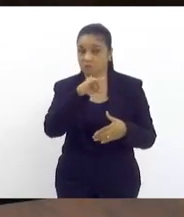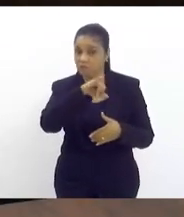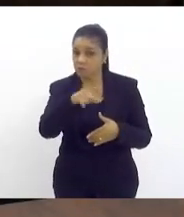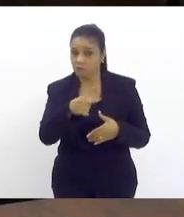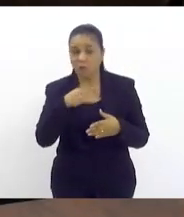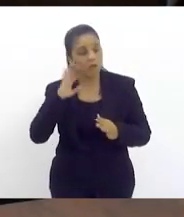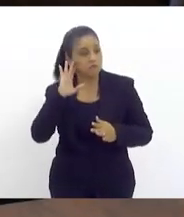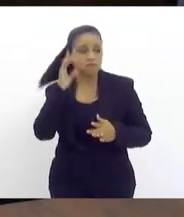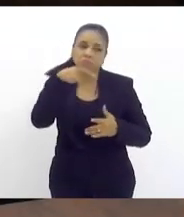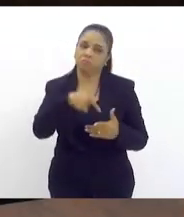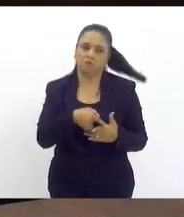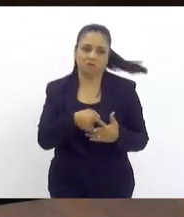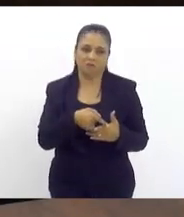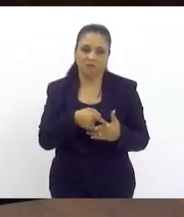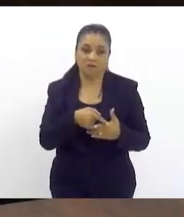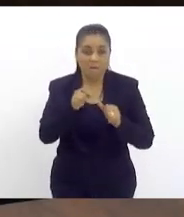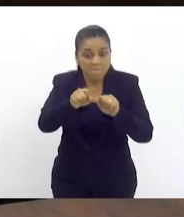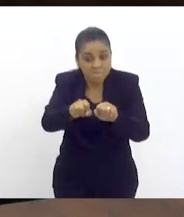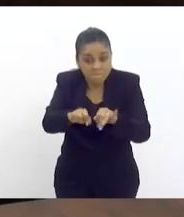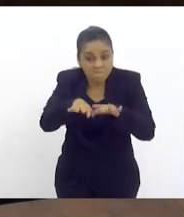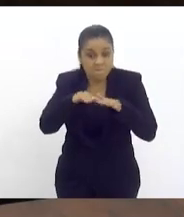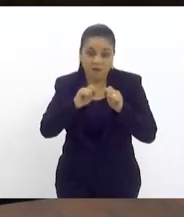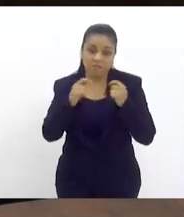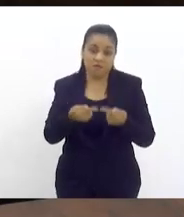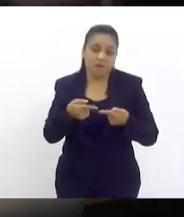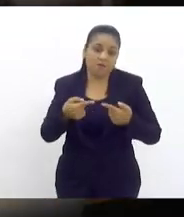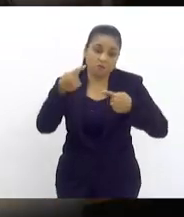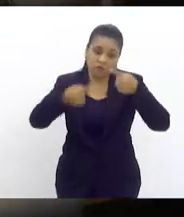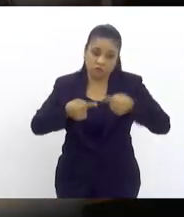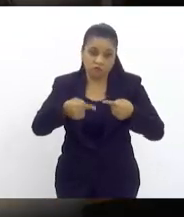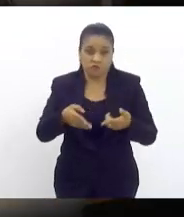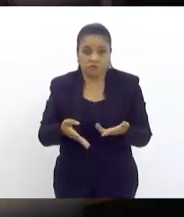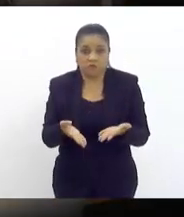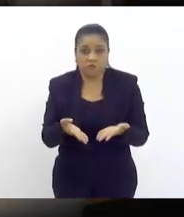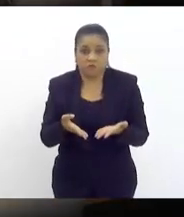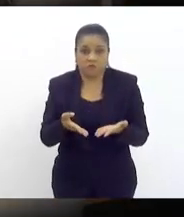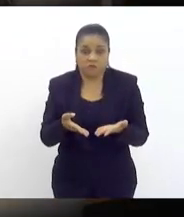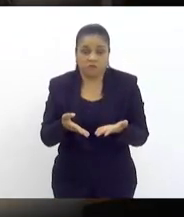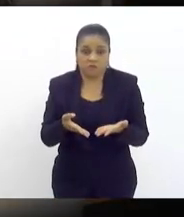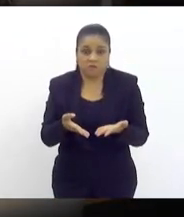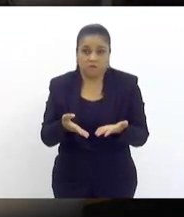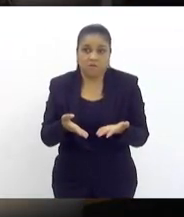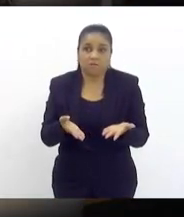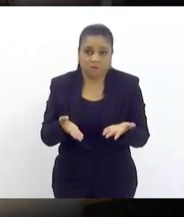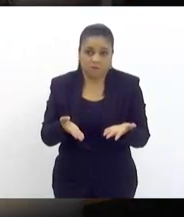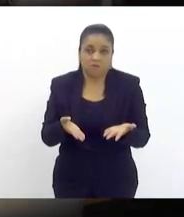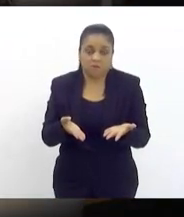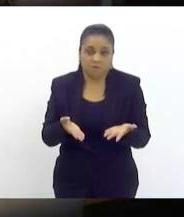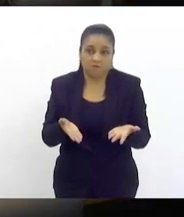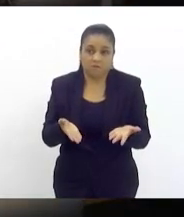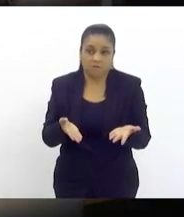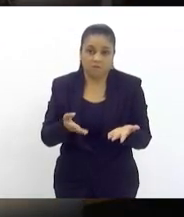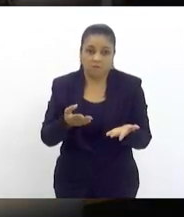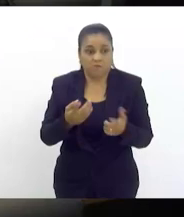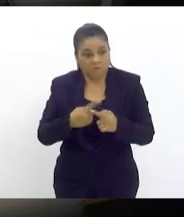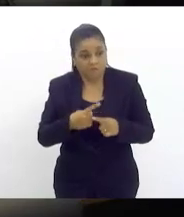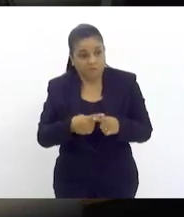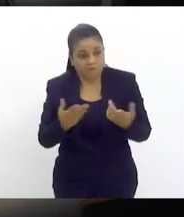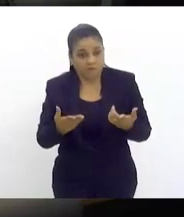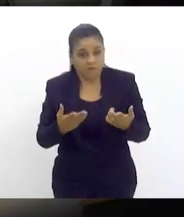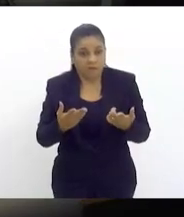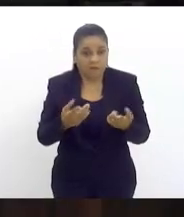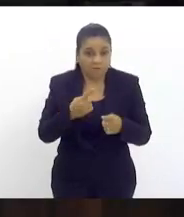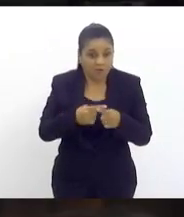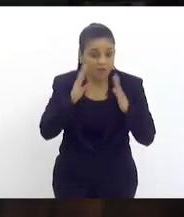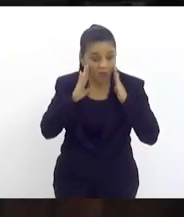decide. Quem decide é o plenário. Tem que vir ao plenário. Perfeito. Só. Por quê? Claro. Por quê? Nesse caso específico...